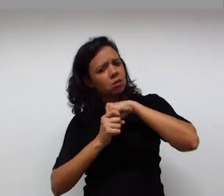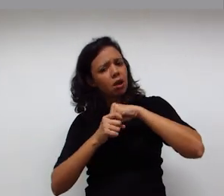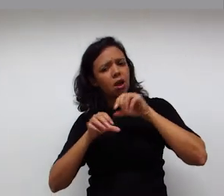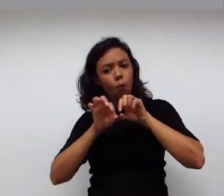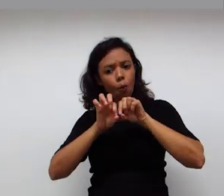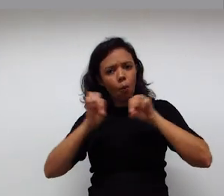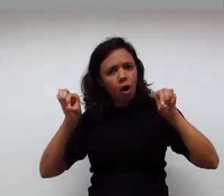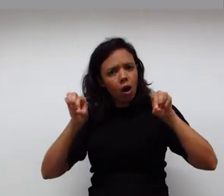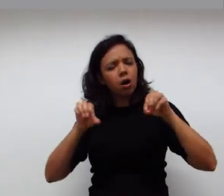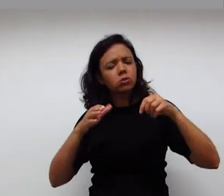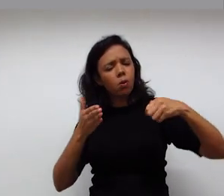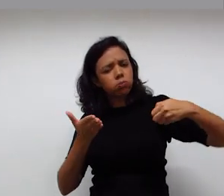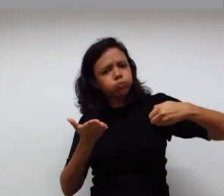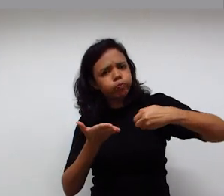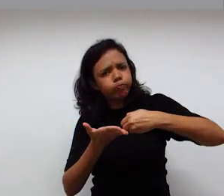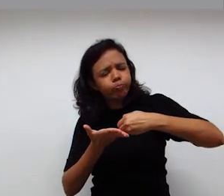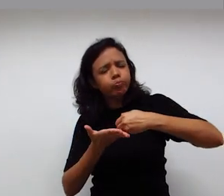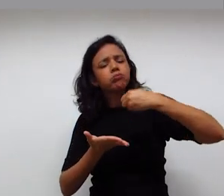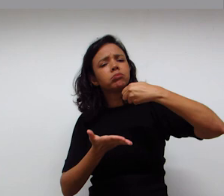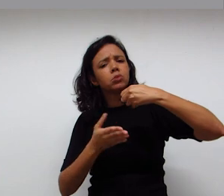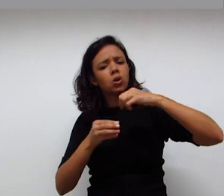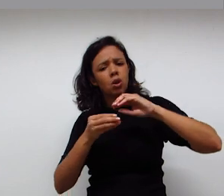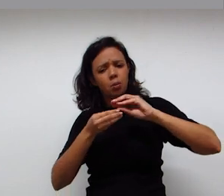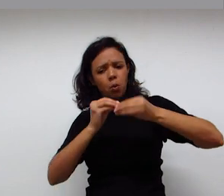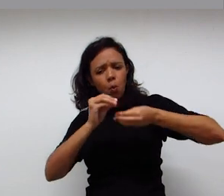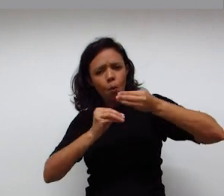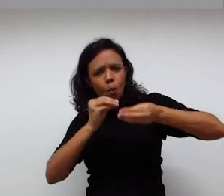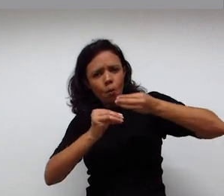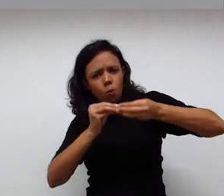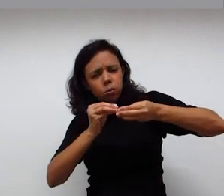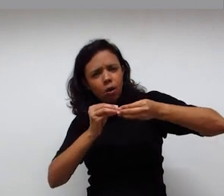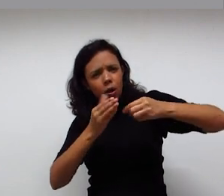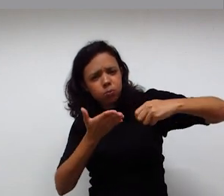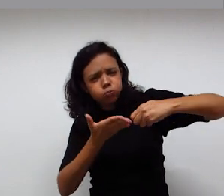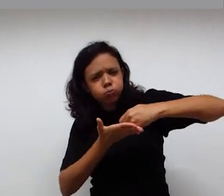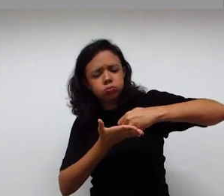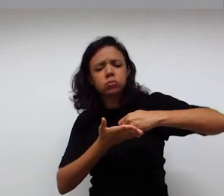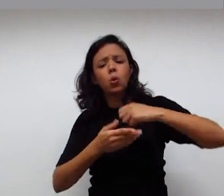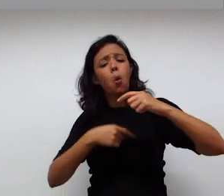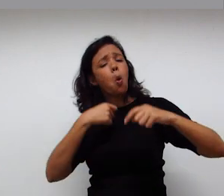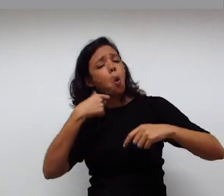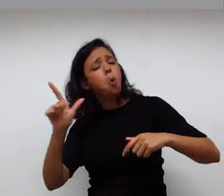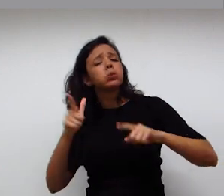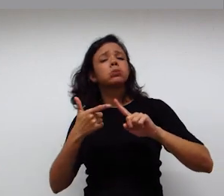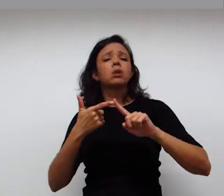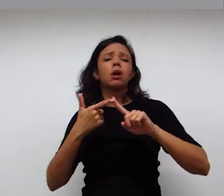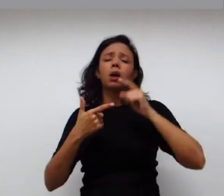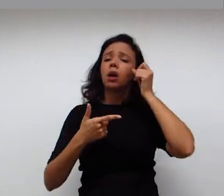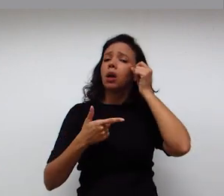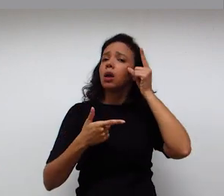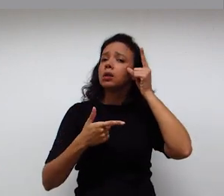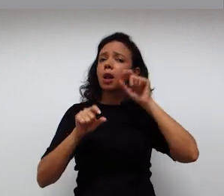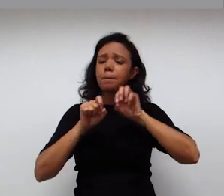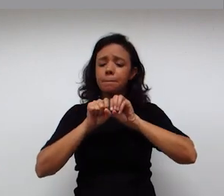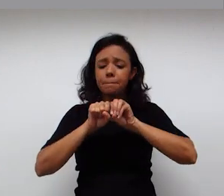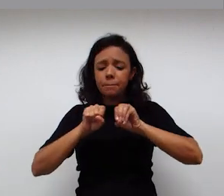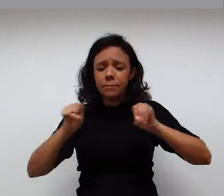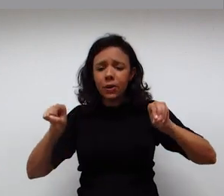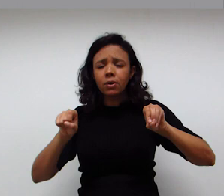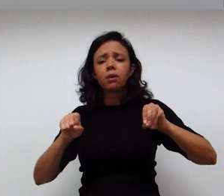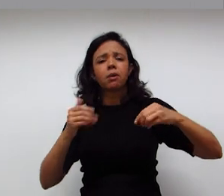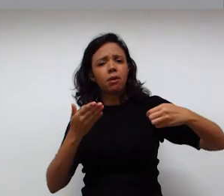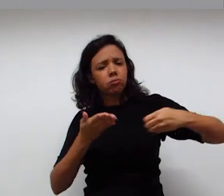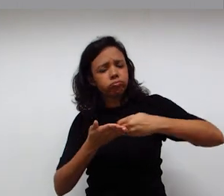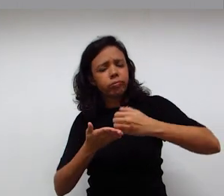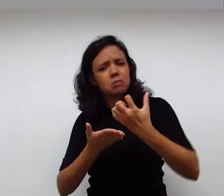cano PVC que cubra todo o cabo. Outra ideia é usar um pedaço de mangueira, também pode ser